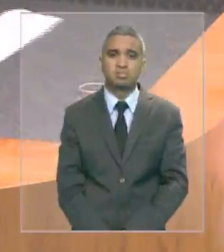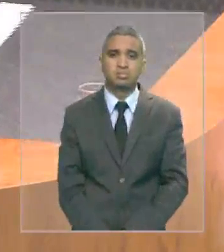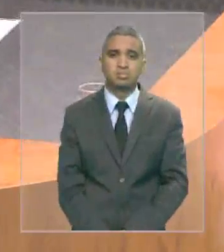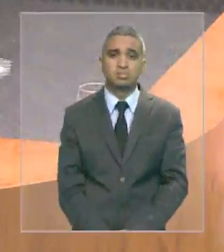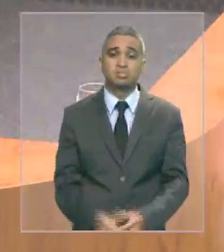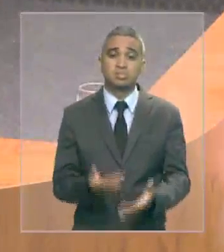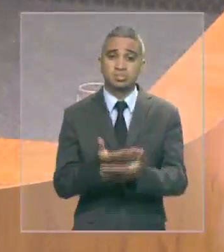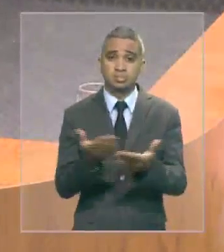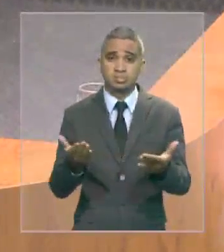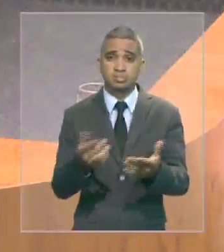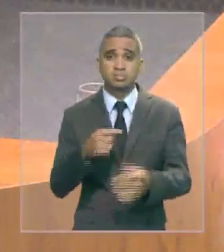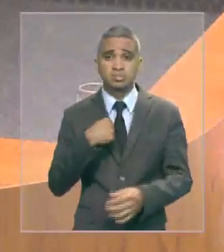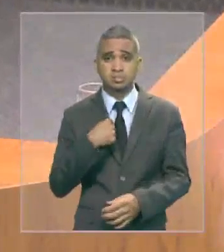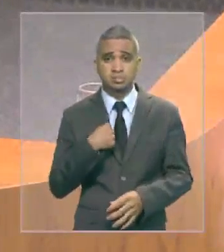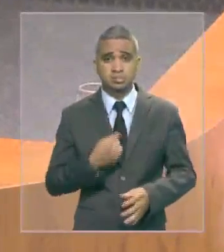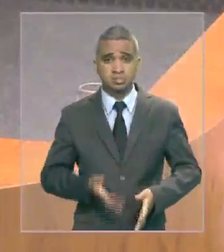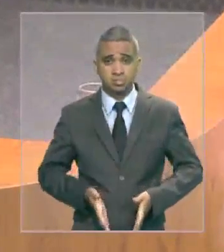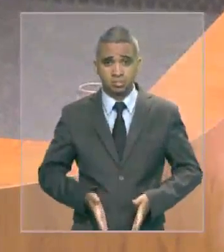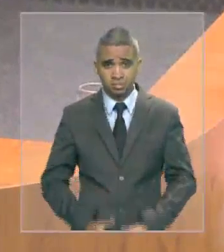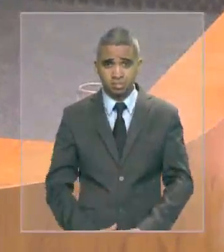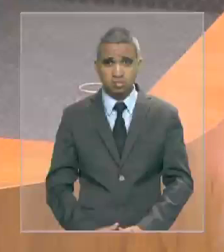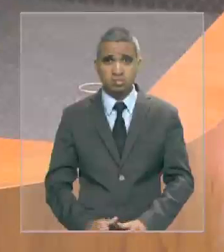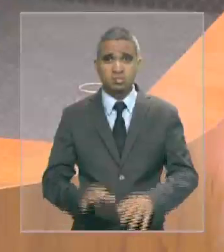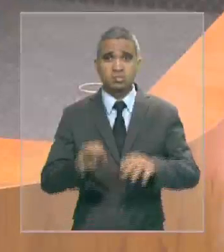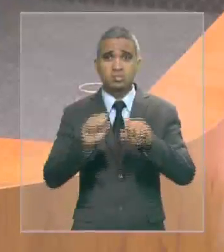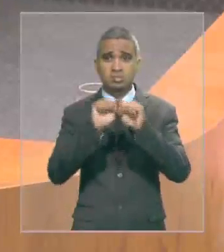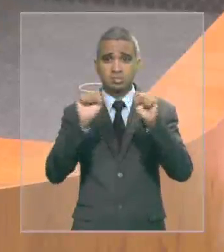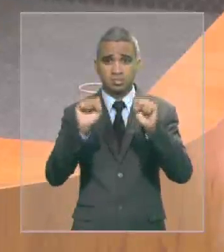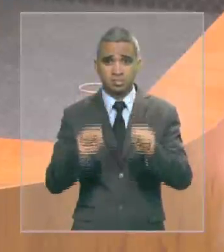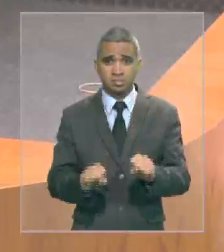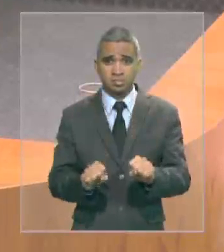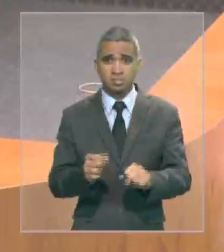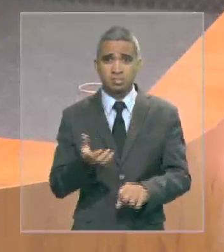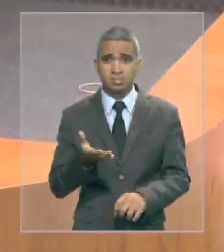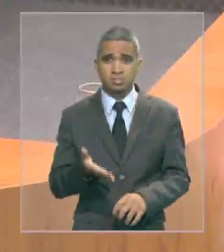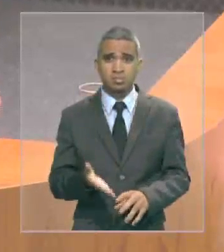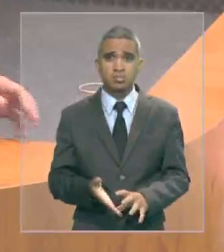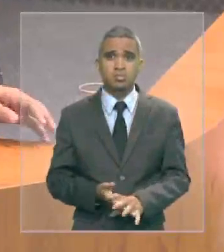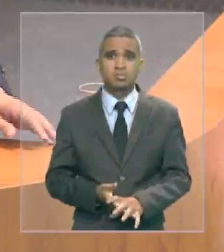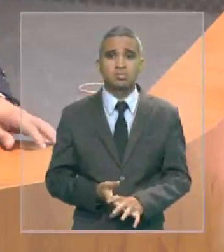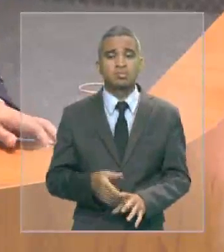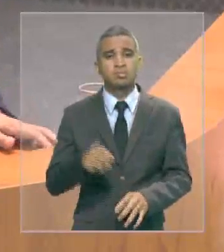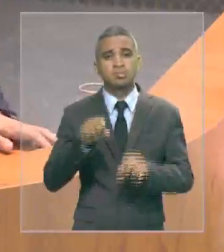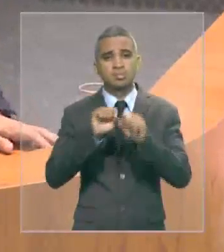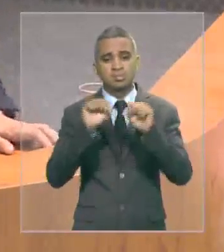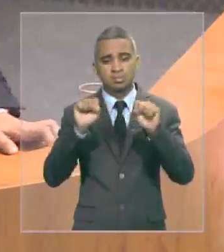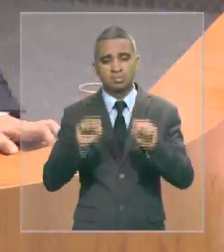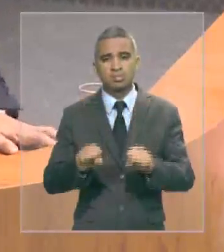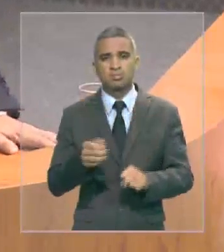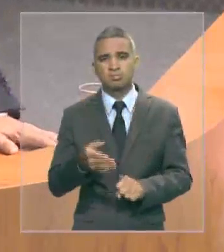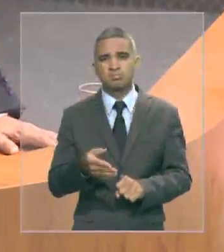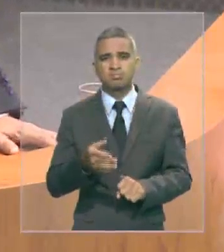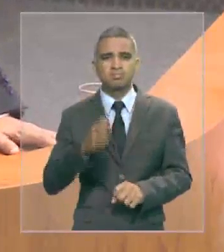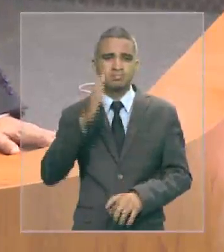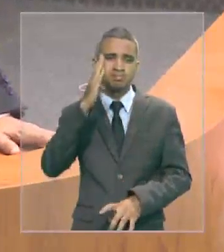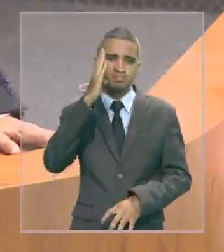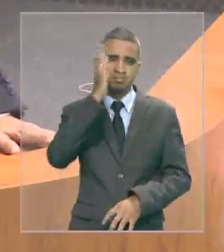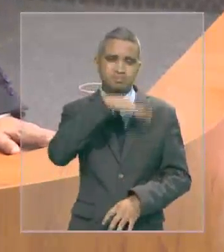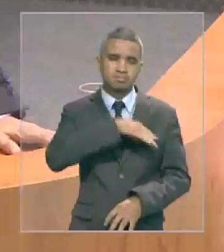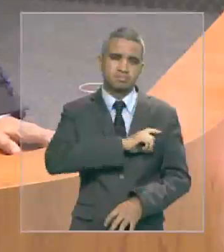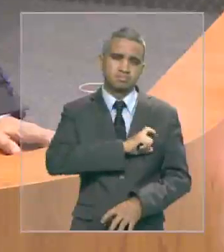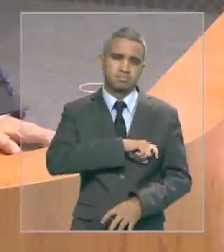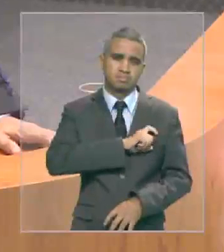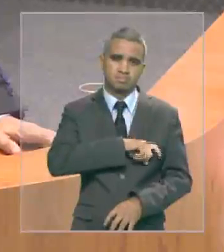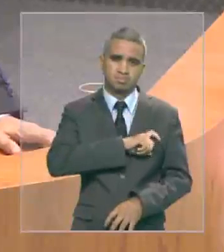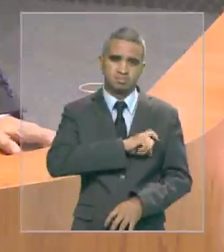eu nasci nesse sistema, sou fruto desse sistema perverso. Estudei escola